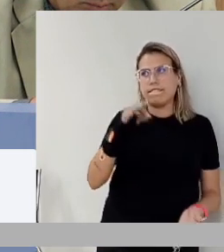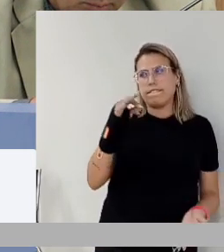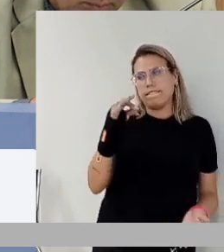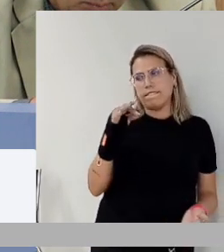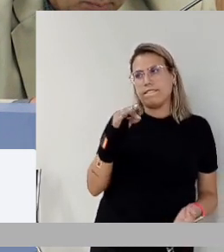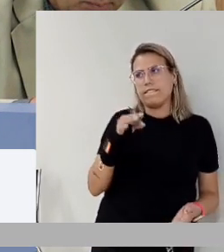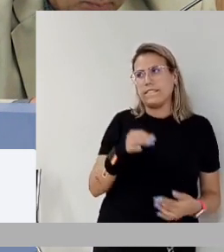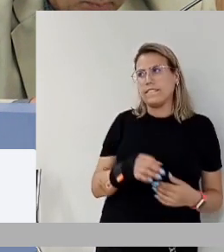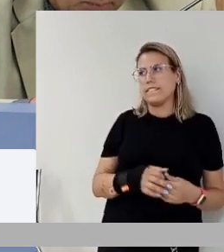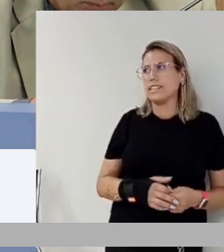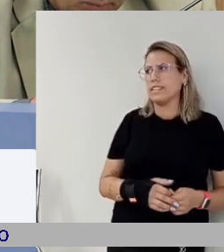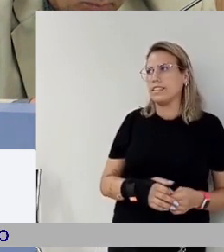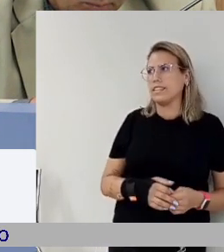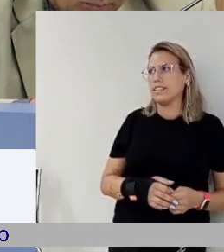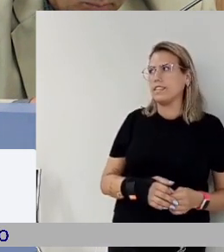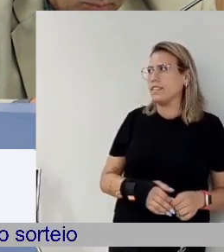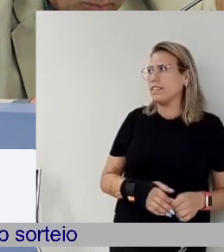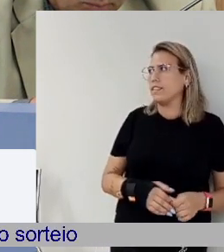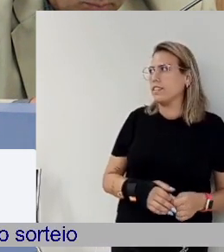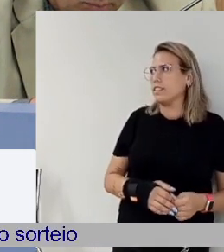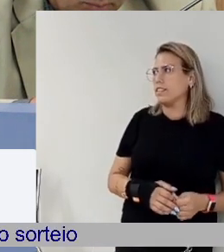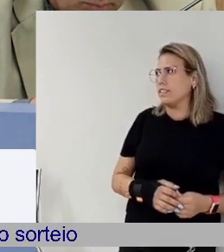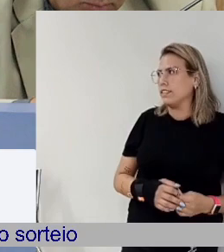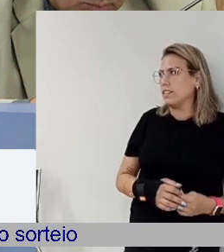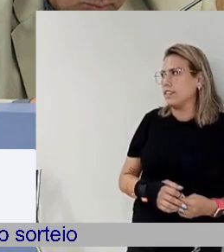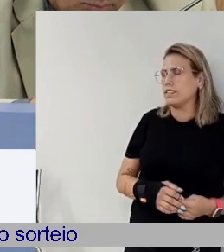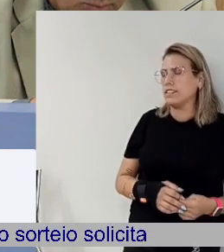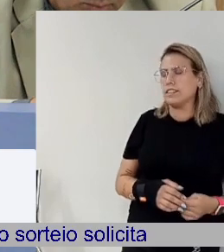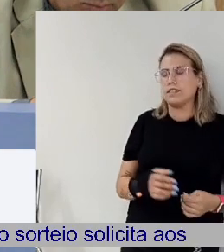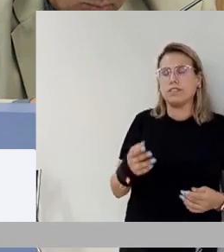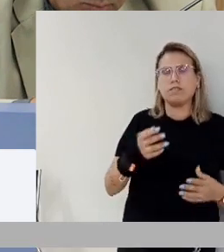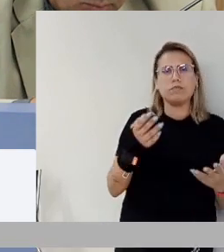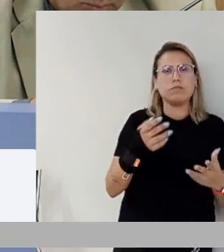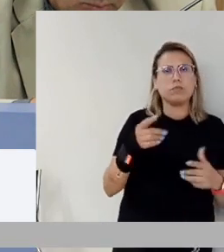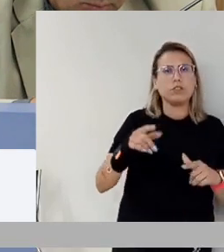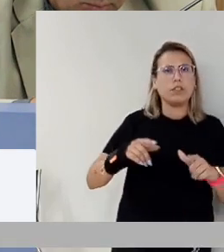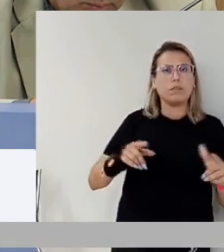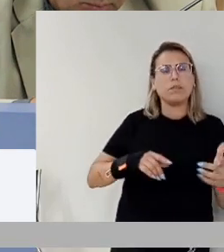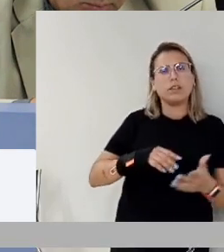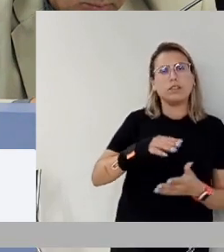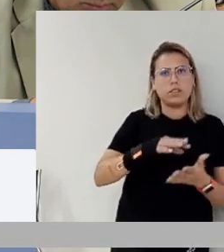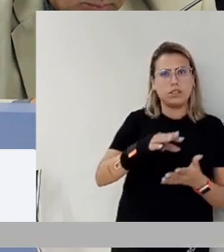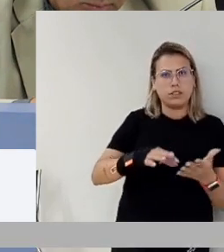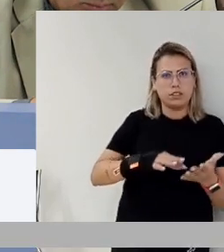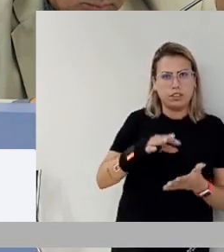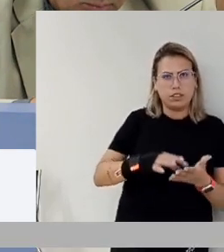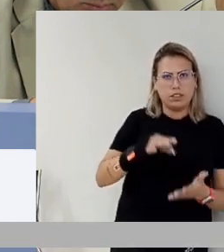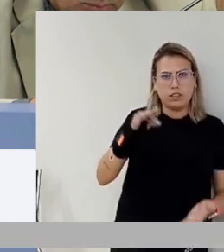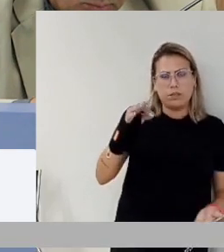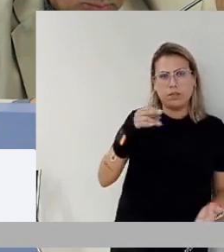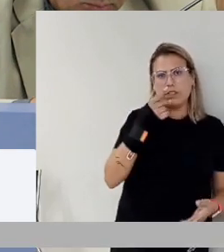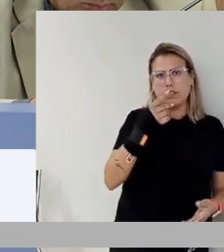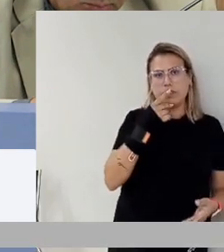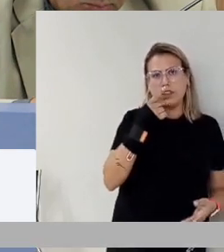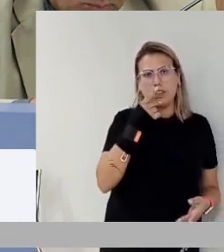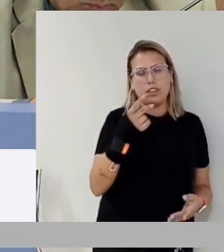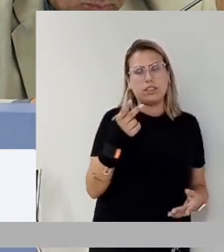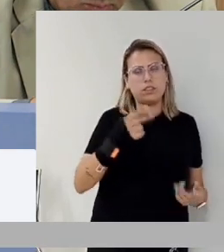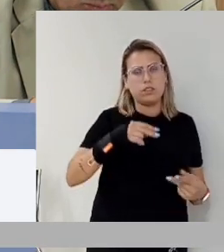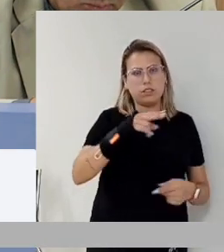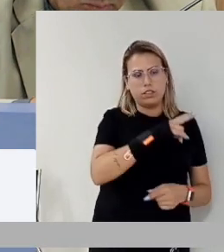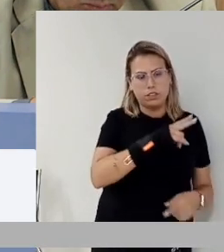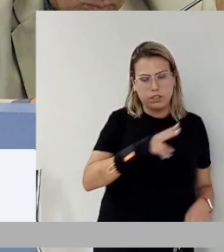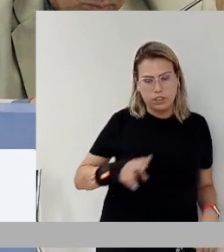pode acompanhar o sorteio solicita aos funcionários proceder o sorteio para a fala dos Senhores